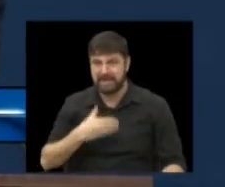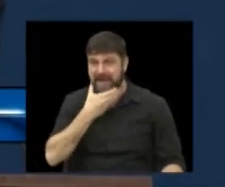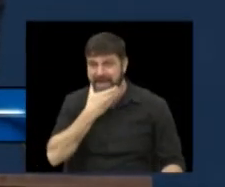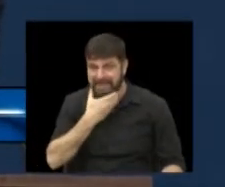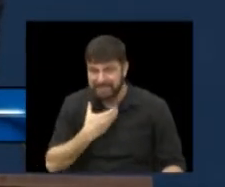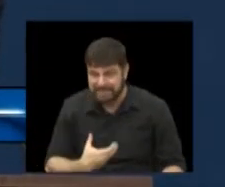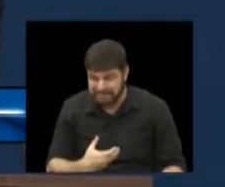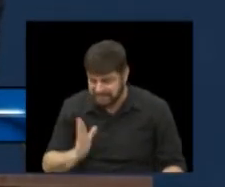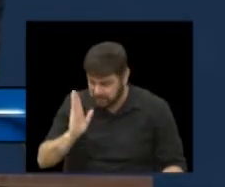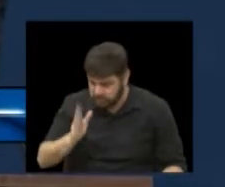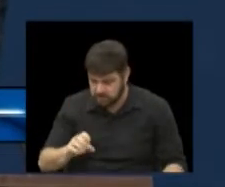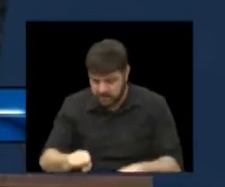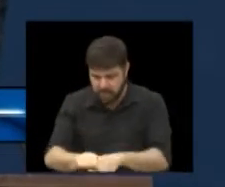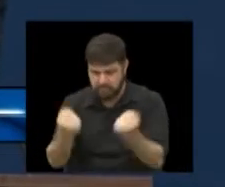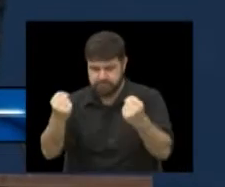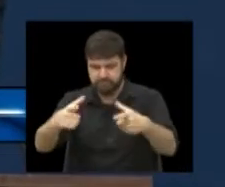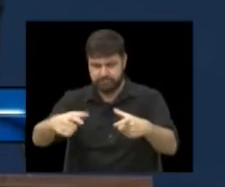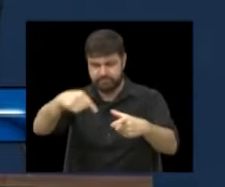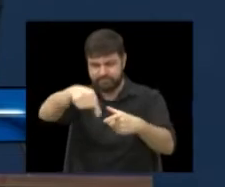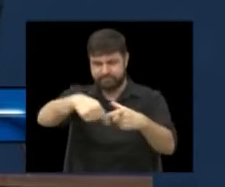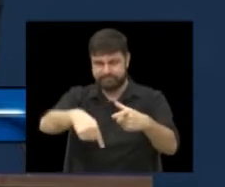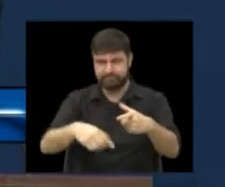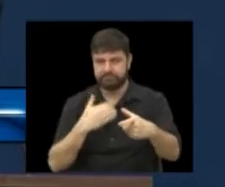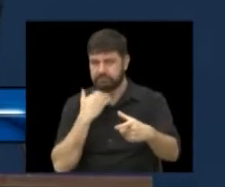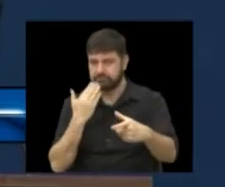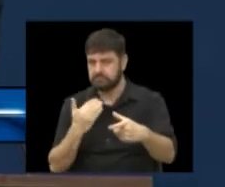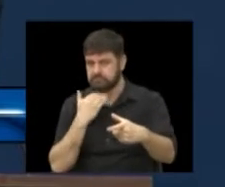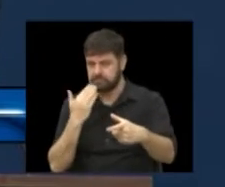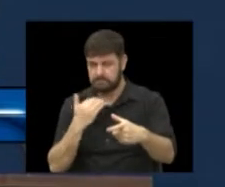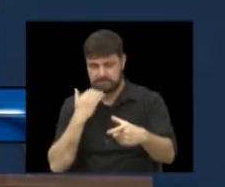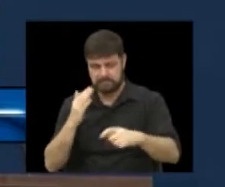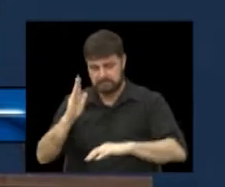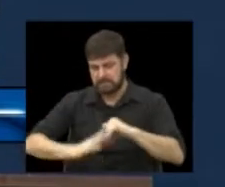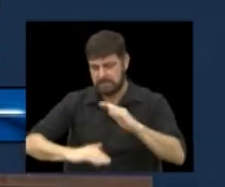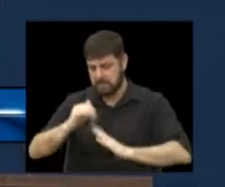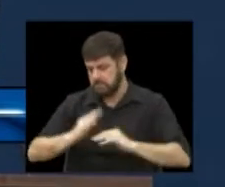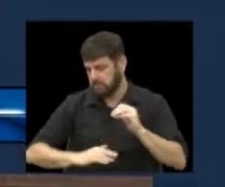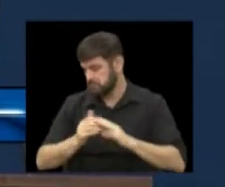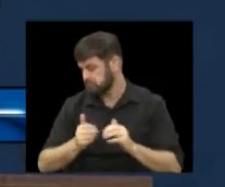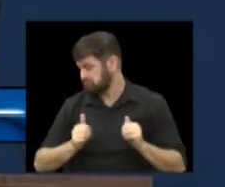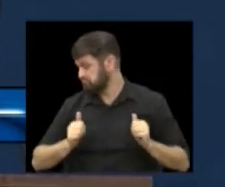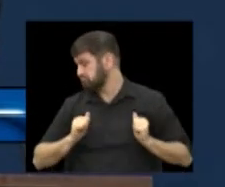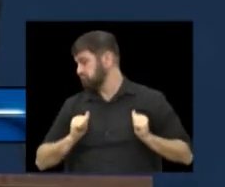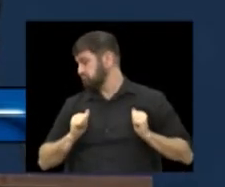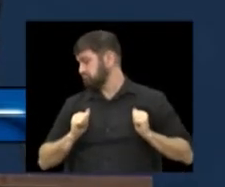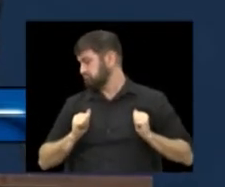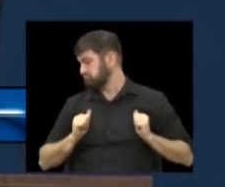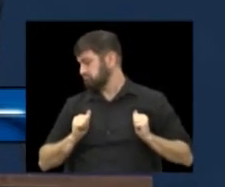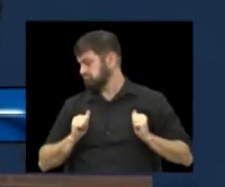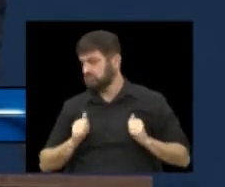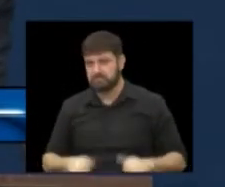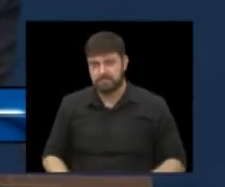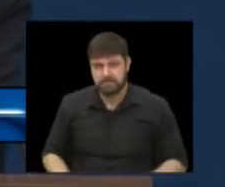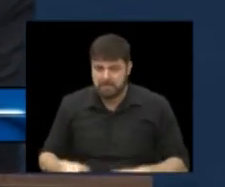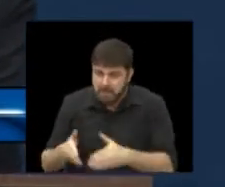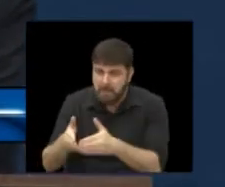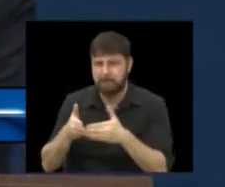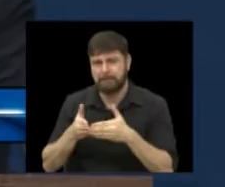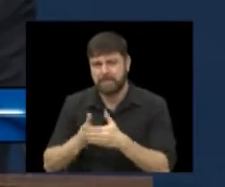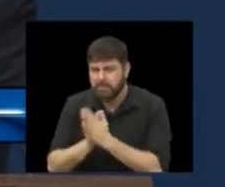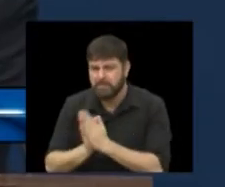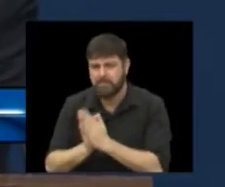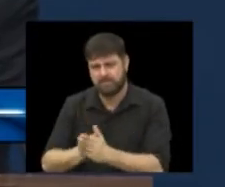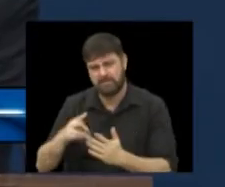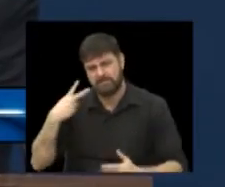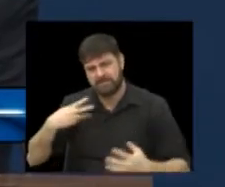dezembro, nenhuma autoridade está tomando nenhum tipo de providência. Então eu peço encarecidamente a ajuda